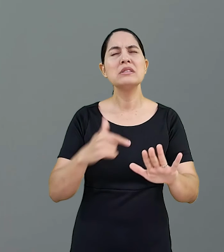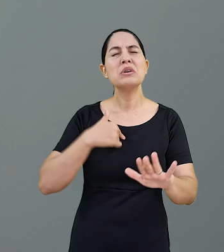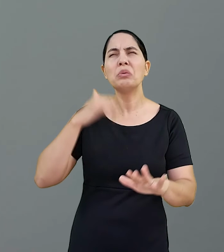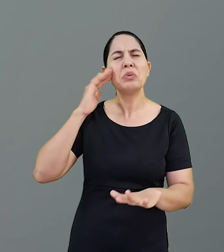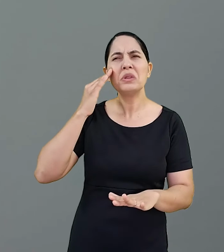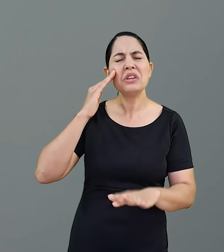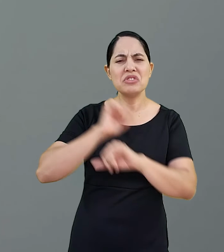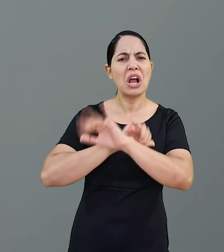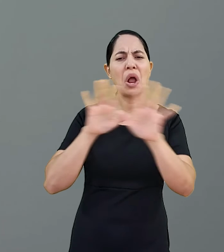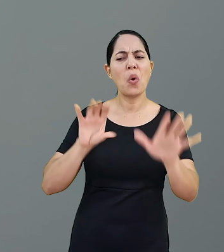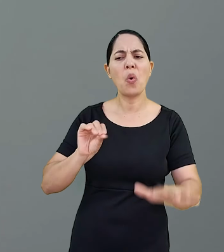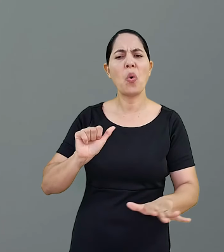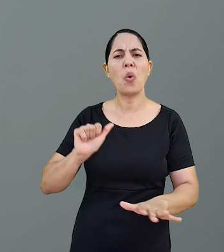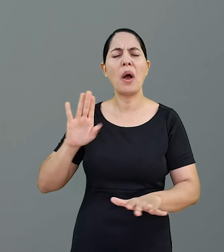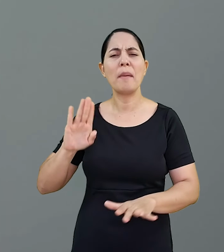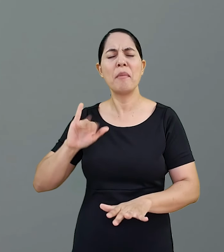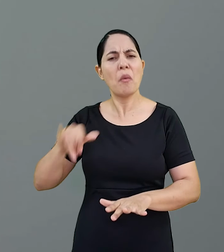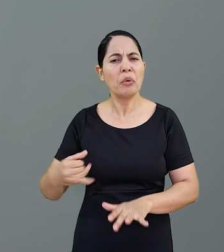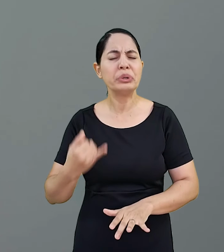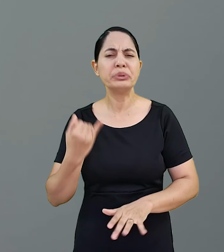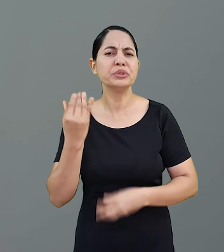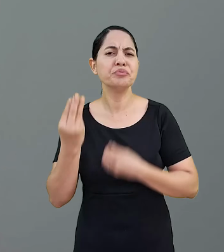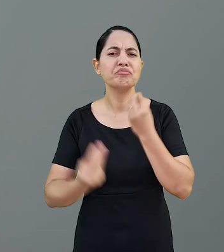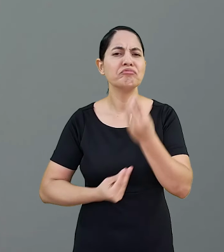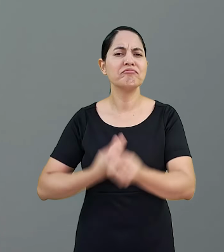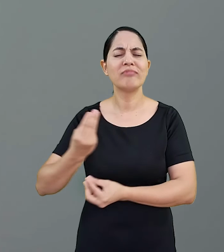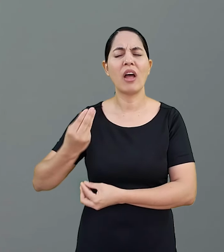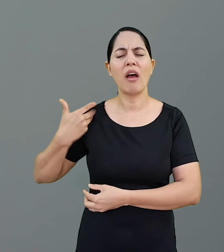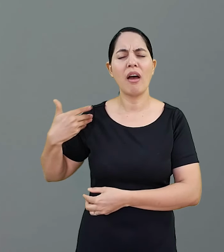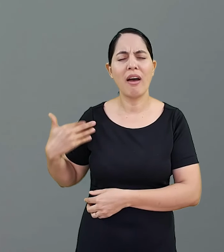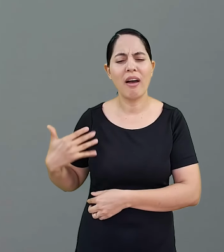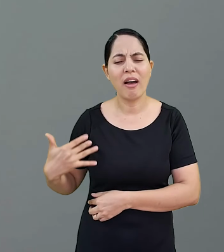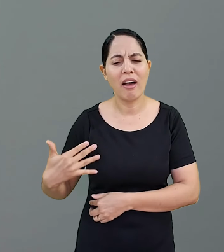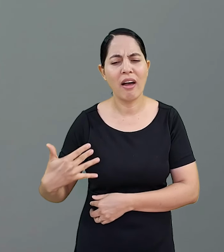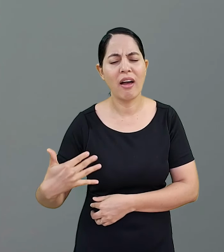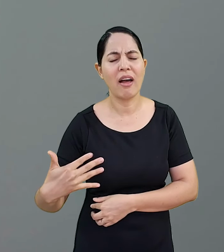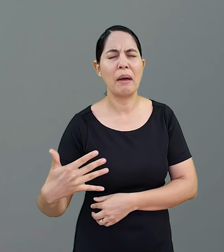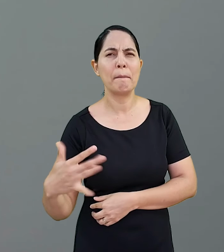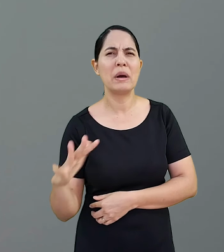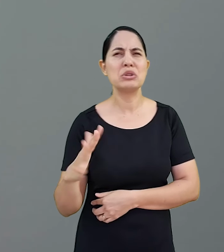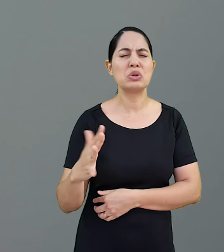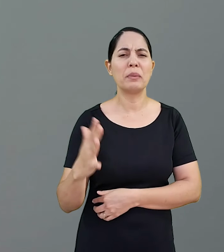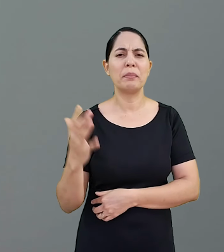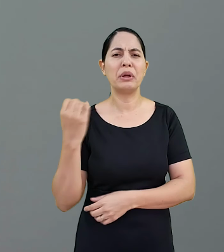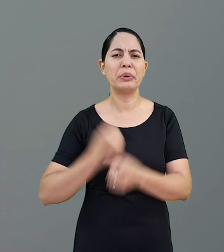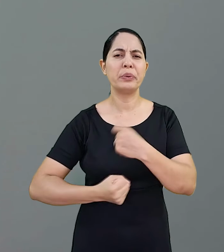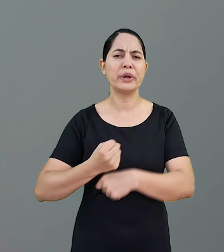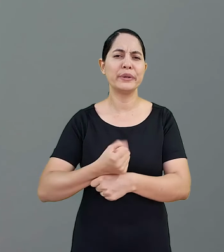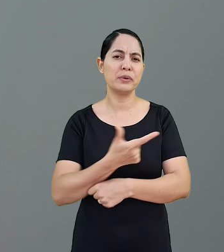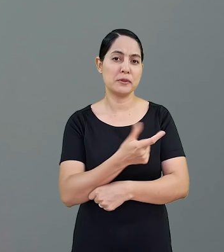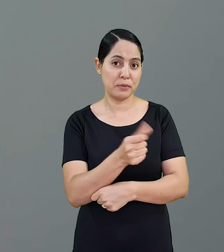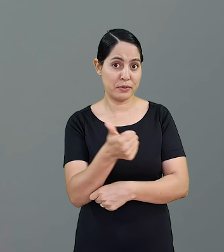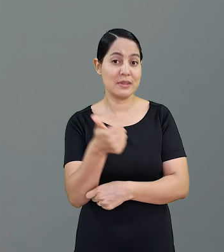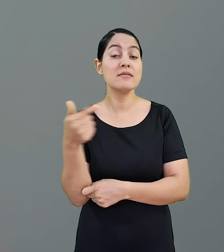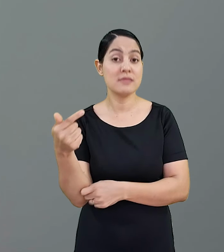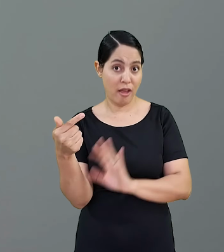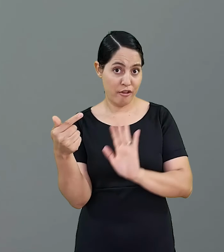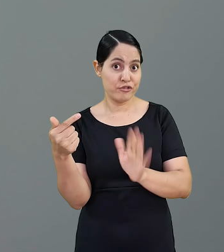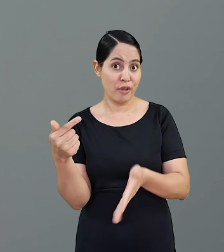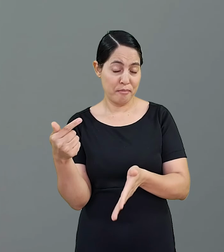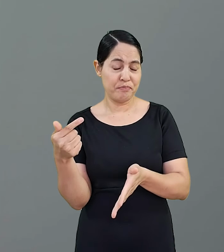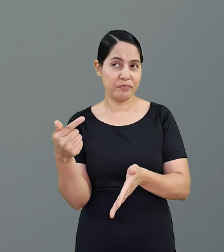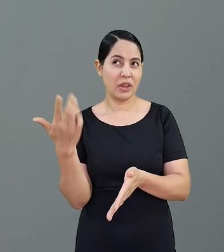possibilitar. E assim fui seguindo até mais ou menos 2017, tá?